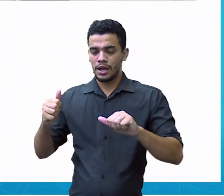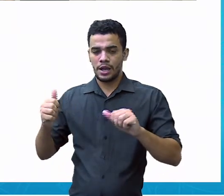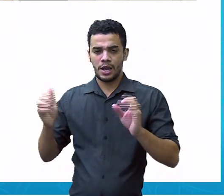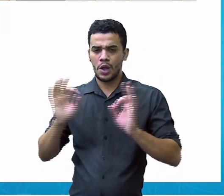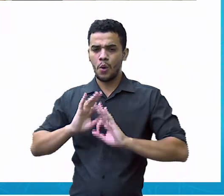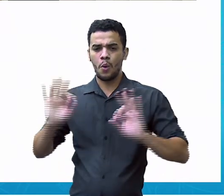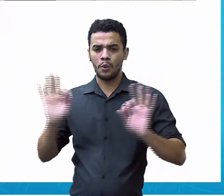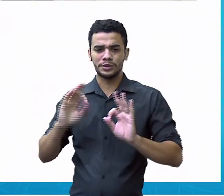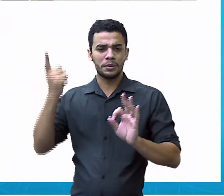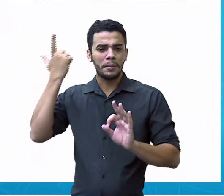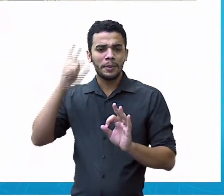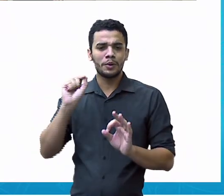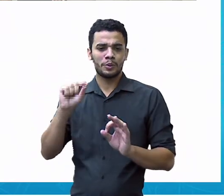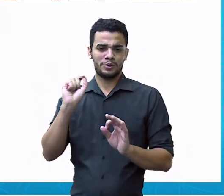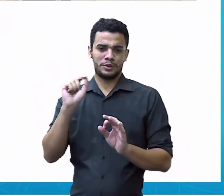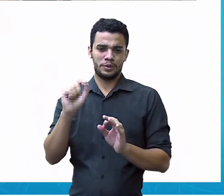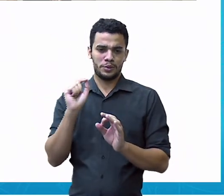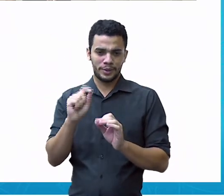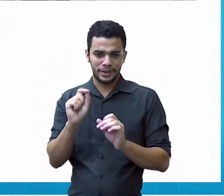movimente